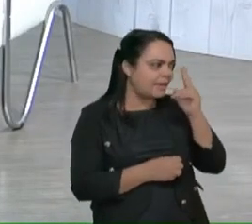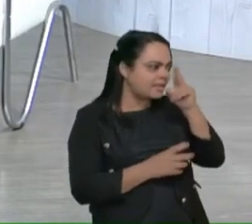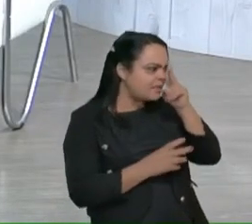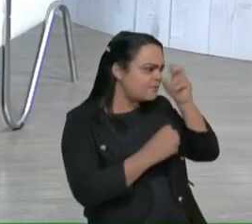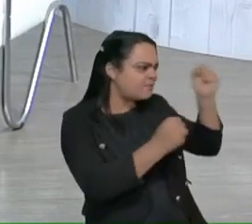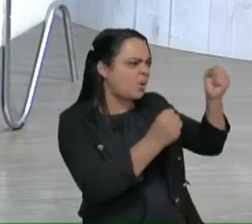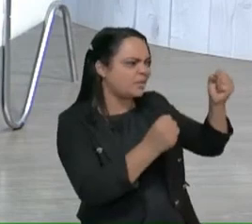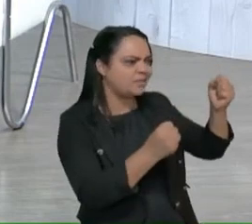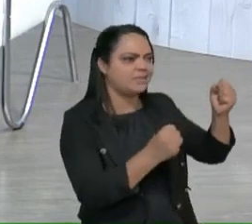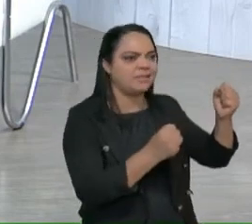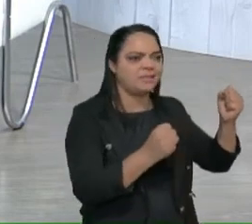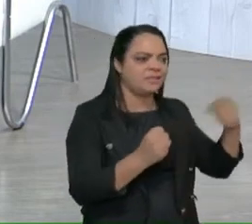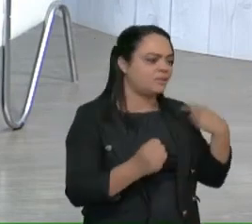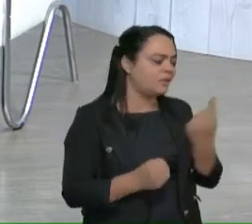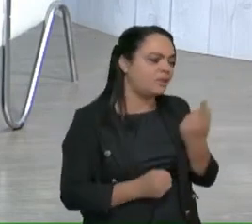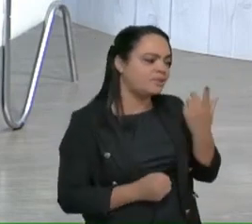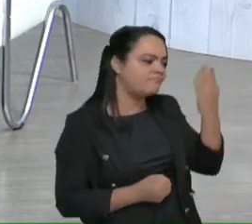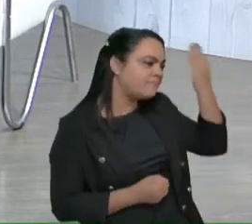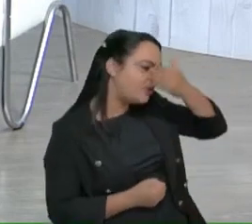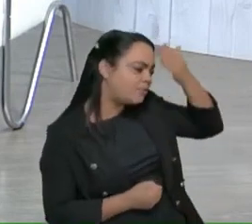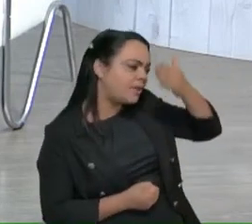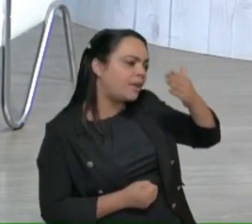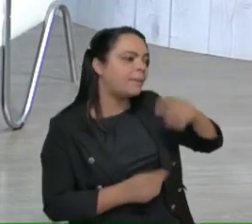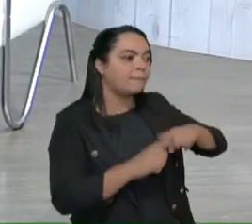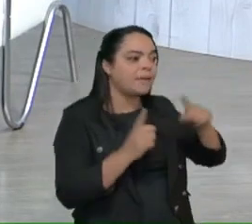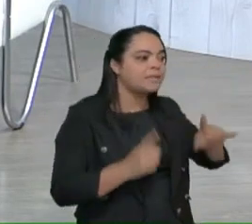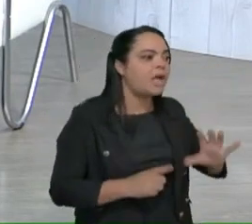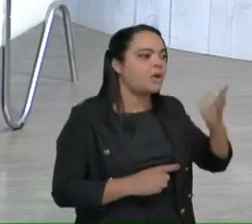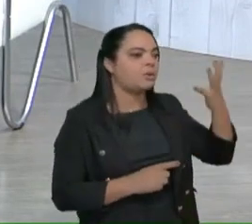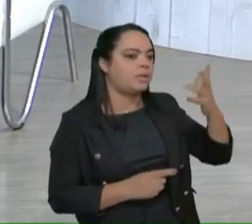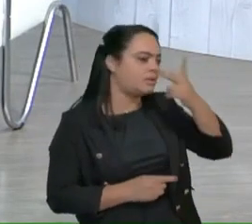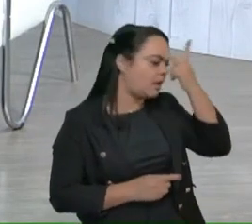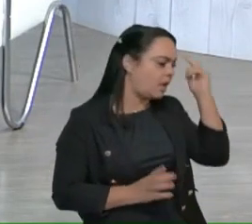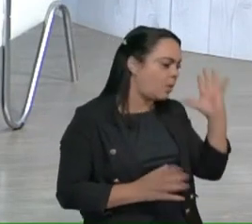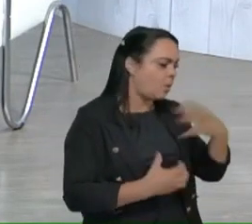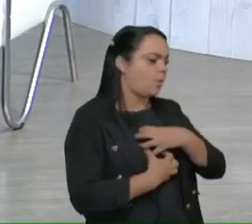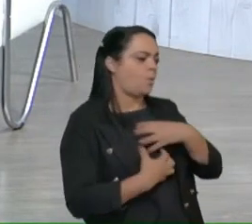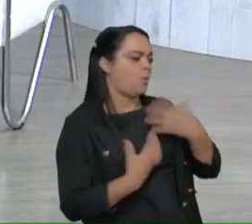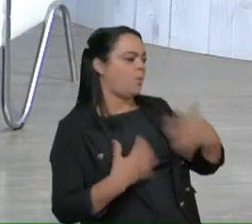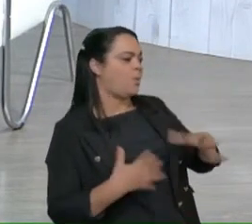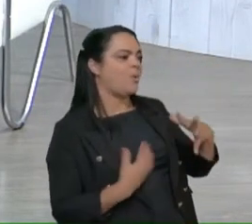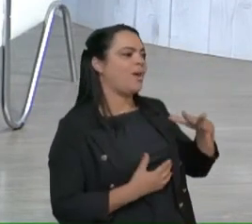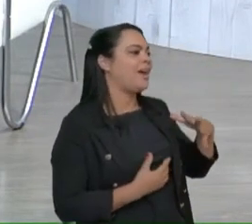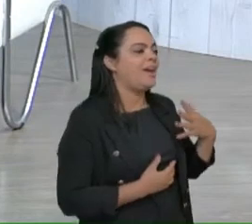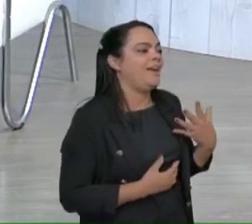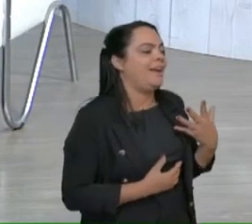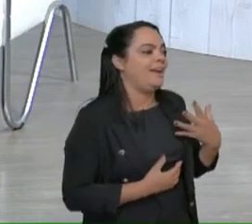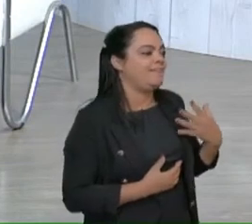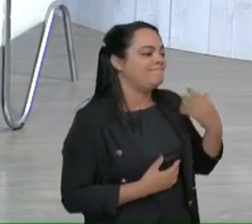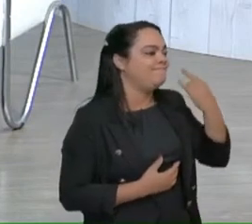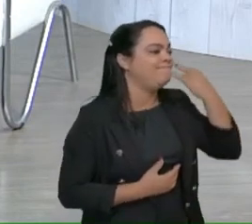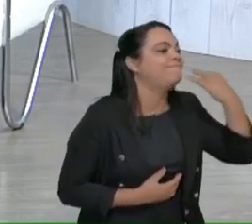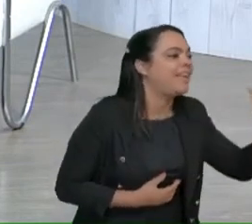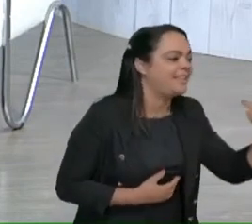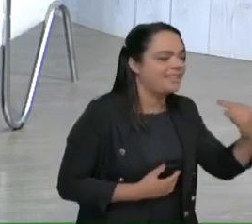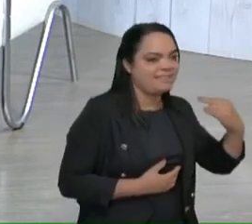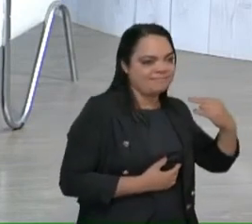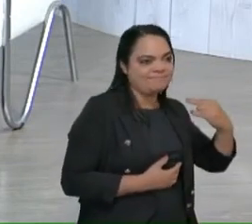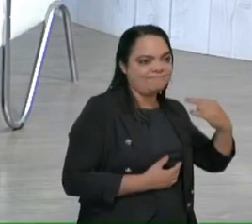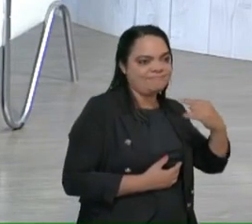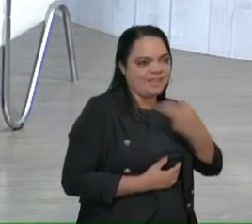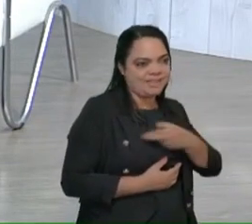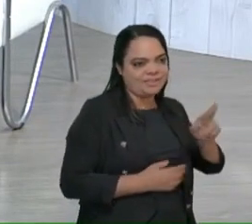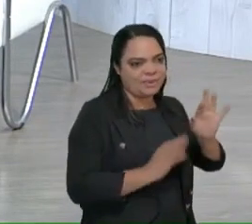maior né que não a gente não consegue ver ela acontece as pessoas ficam mais apaixonadas pela religião né sim sem dúvida